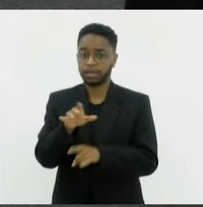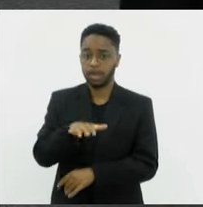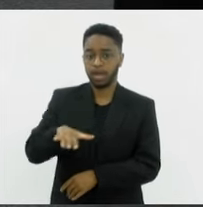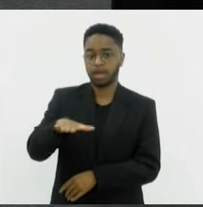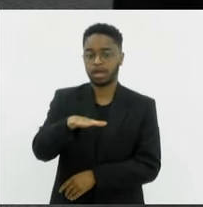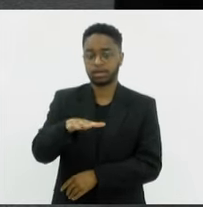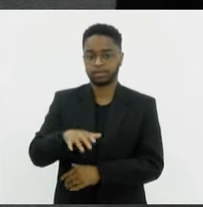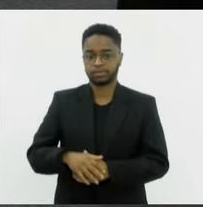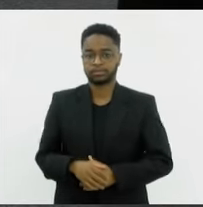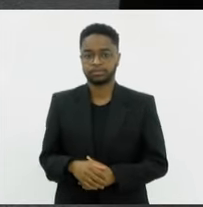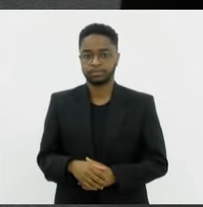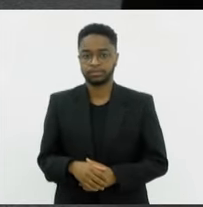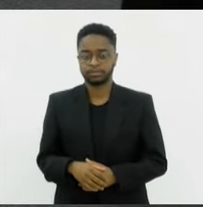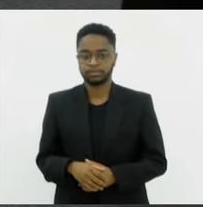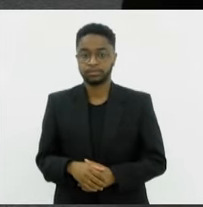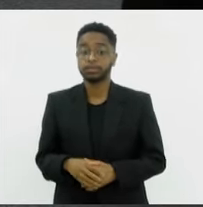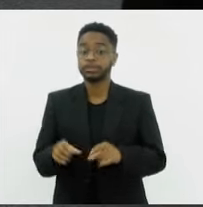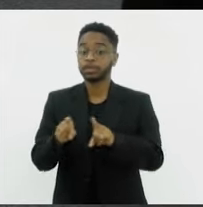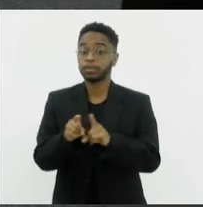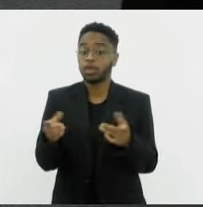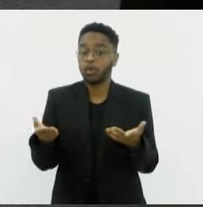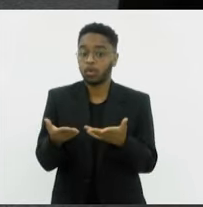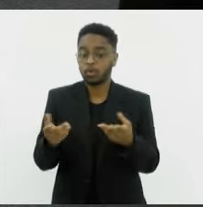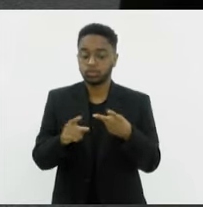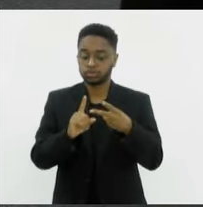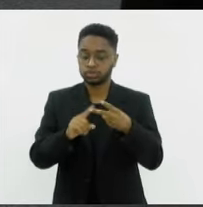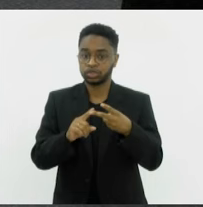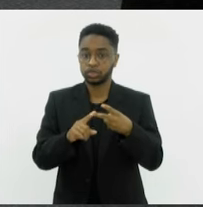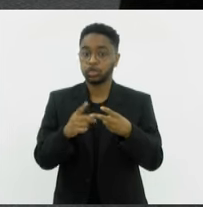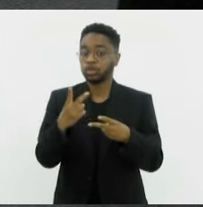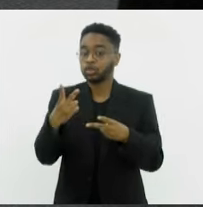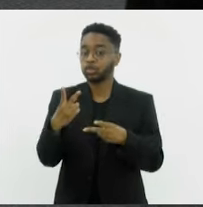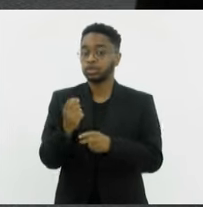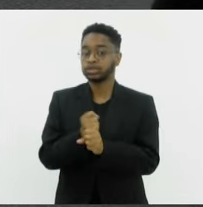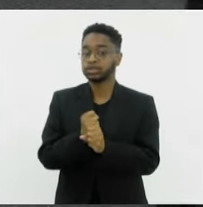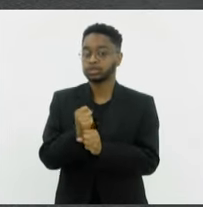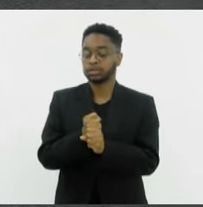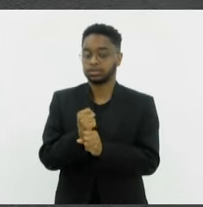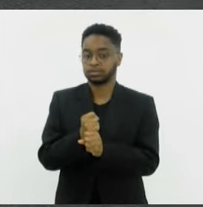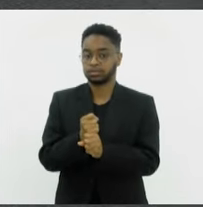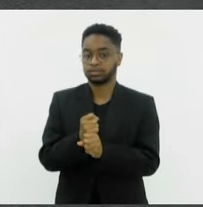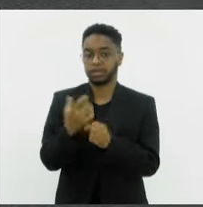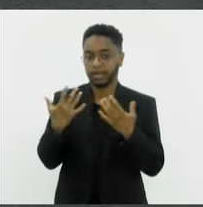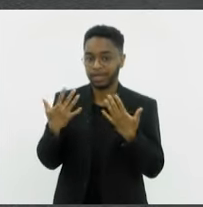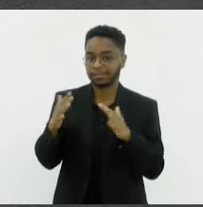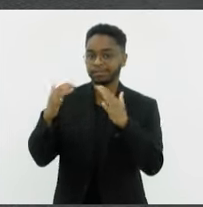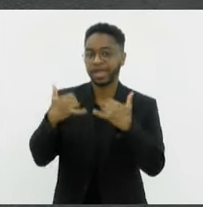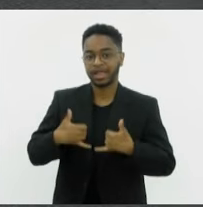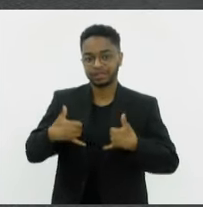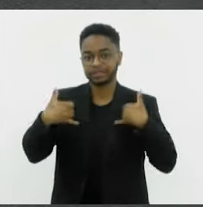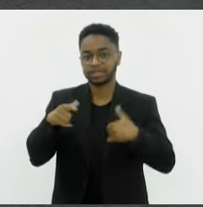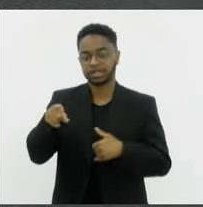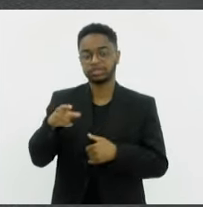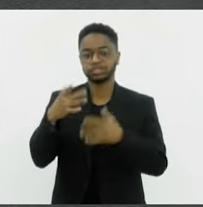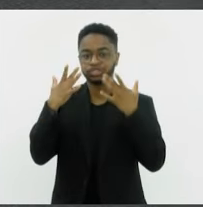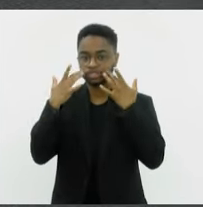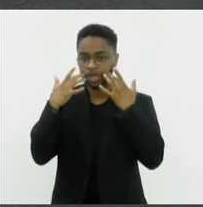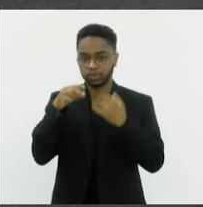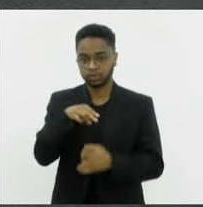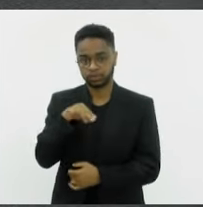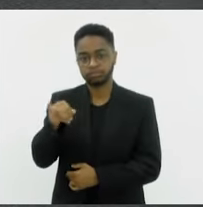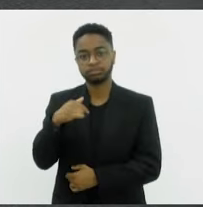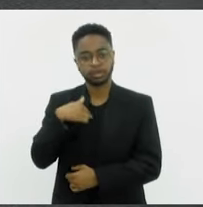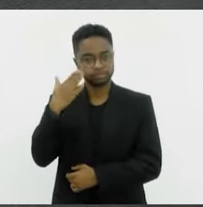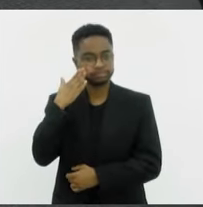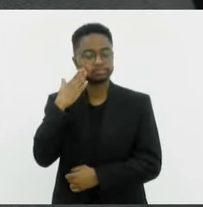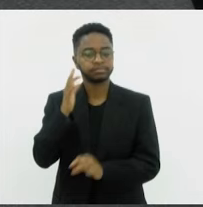E hoje também, presidente, é aniversário de 2 anos do Teatro Nova Iguaçu. Eu sei que uma festa muito linda, muito bacana, está sendo preparada pelo meu